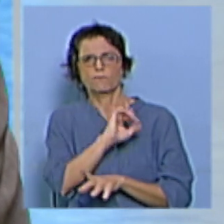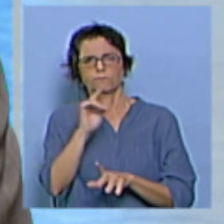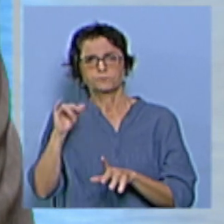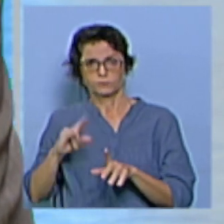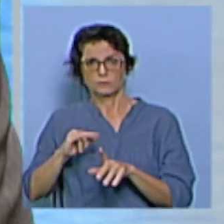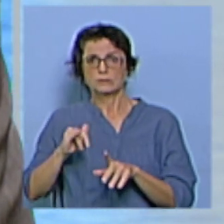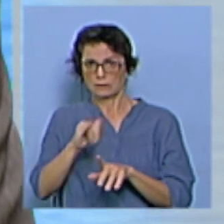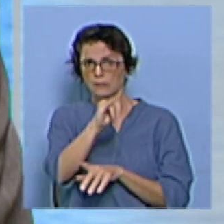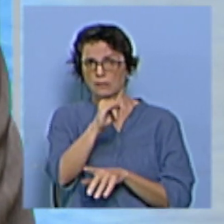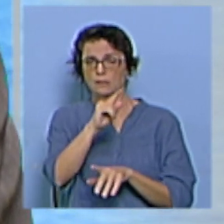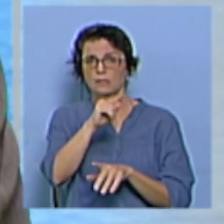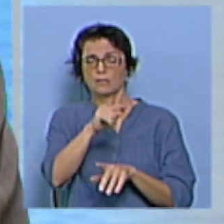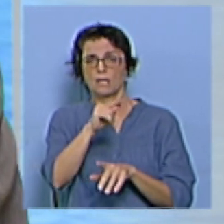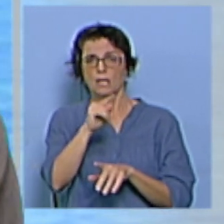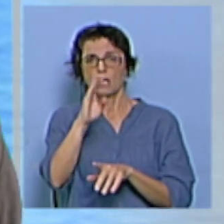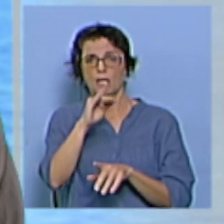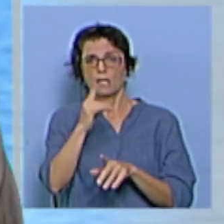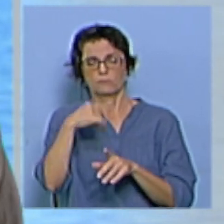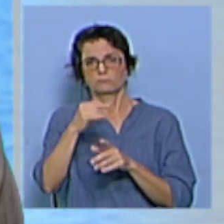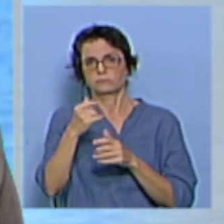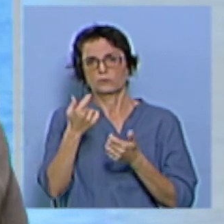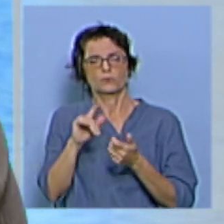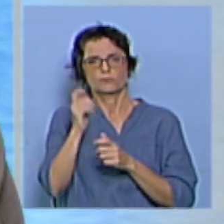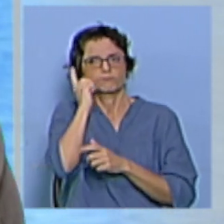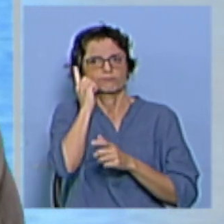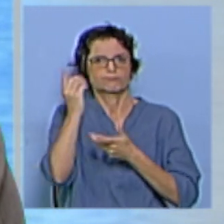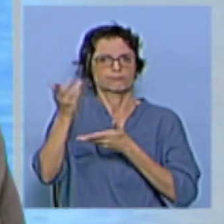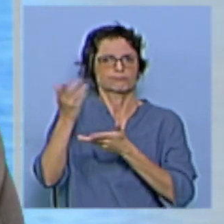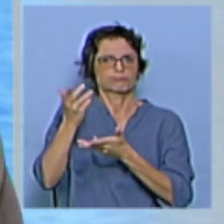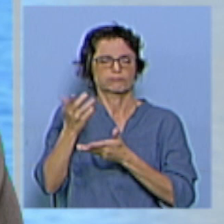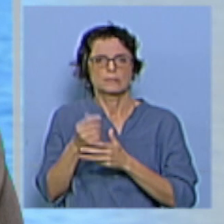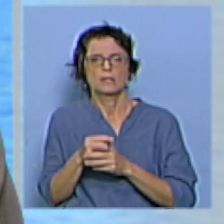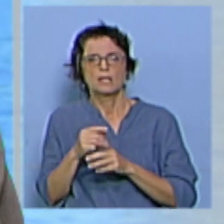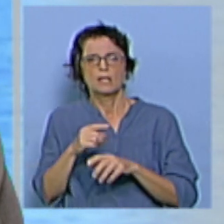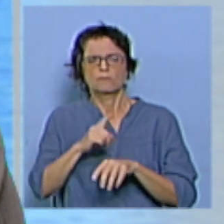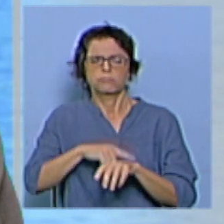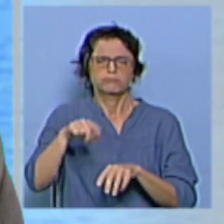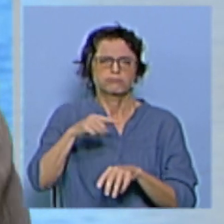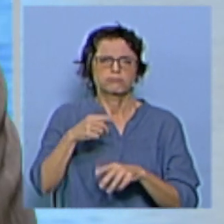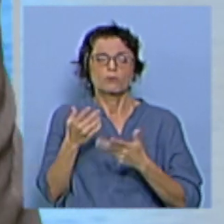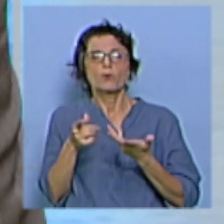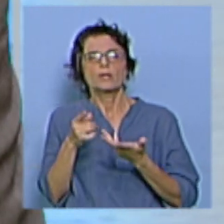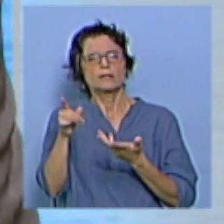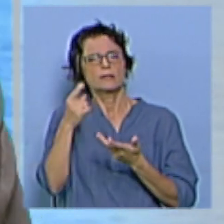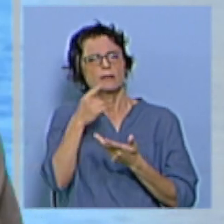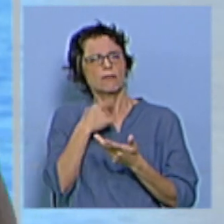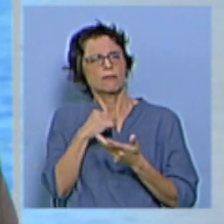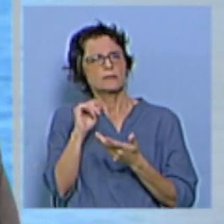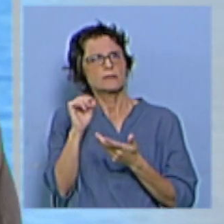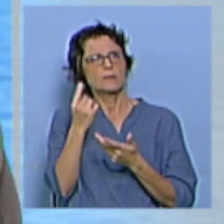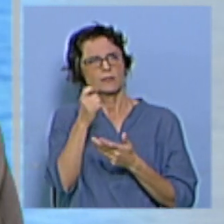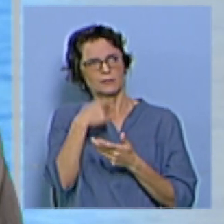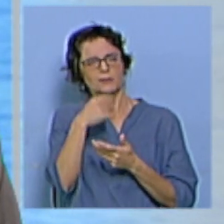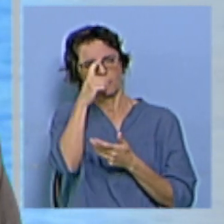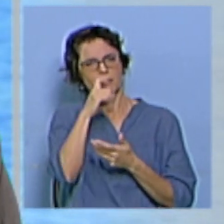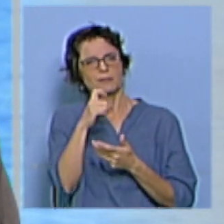porque nós passávamos muito tempo ao telemóvel, me disse uma coisa que me encheu de reflexão, não é? Foi ter-me